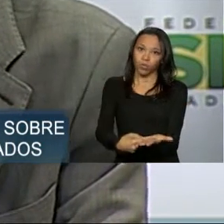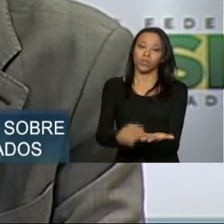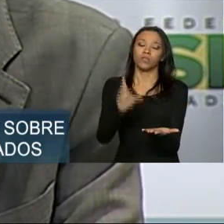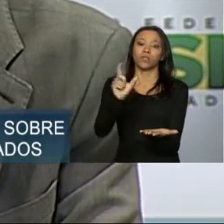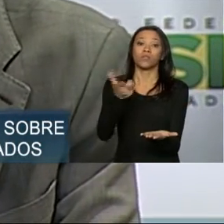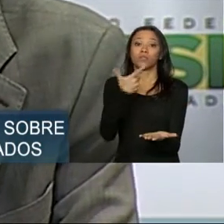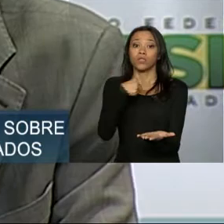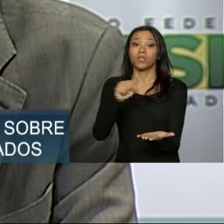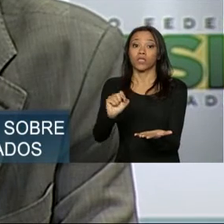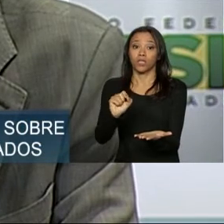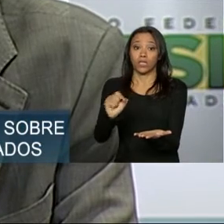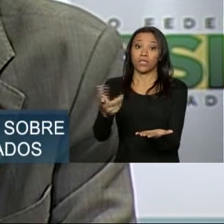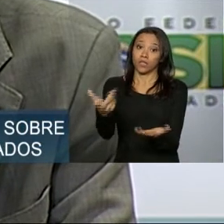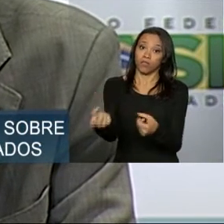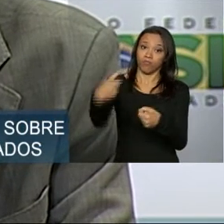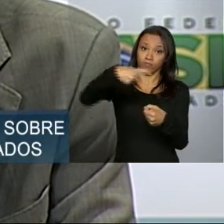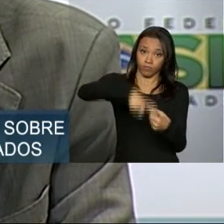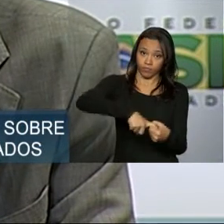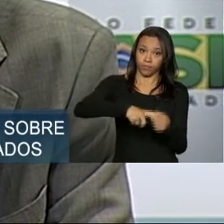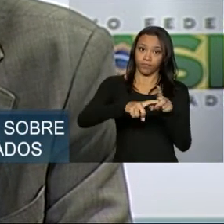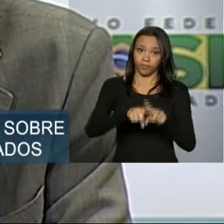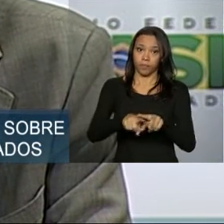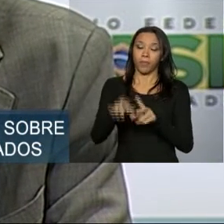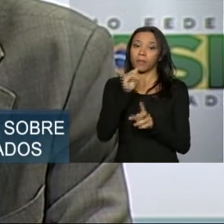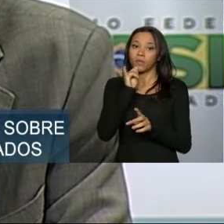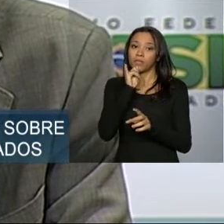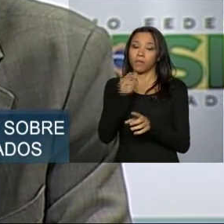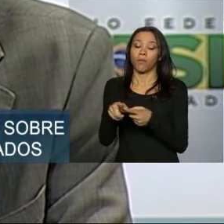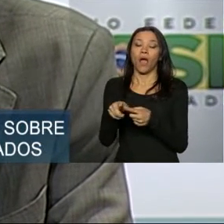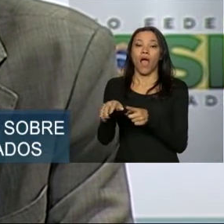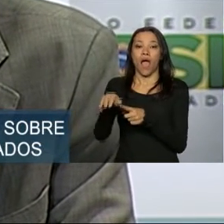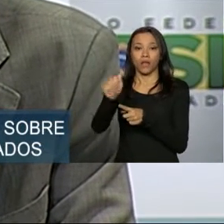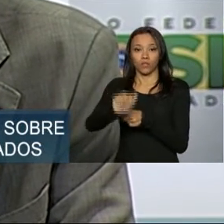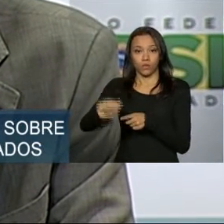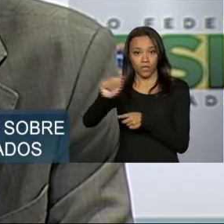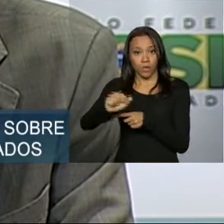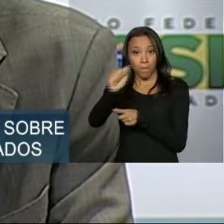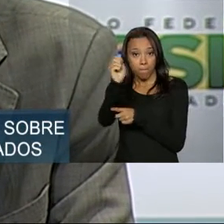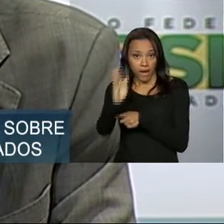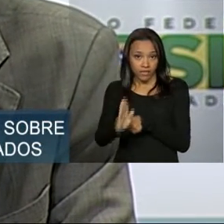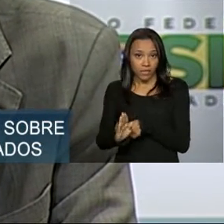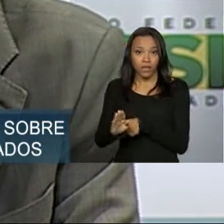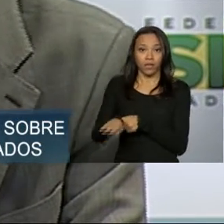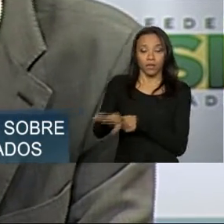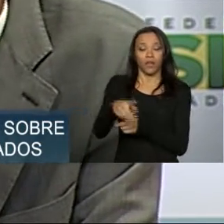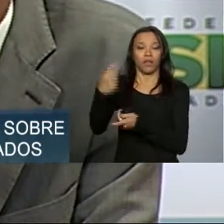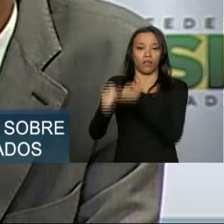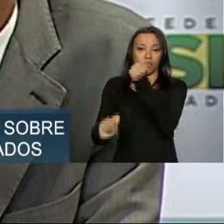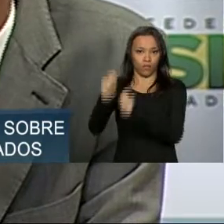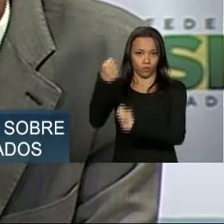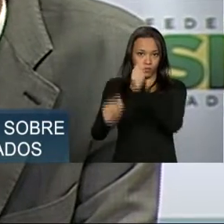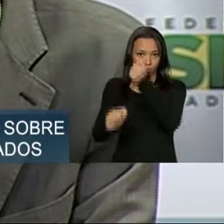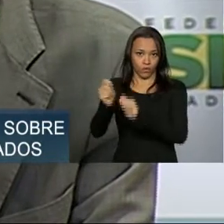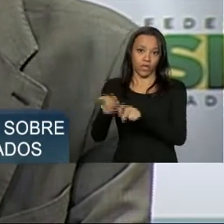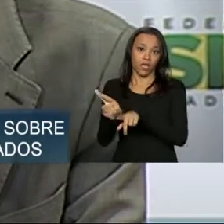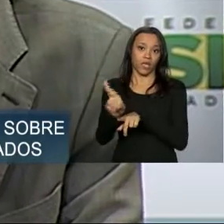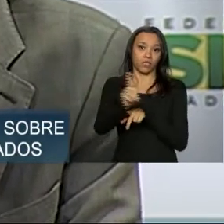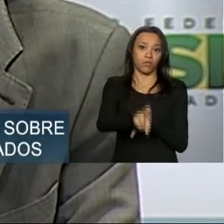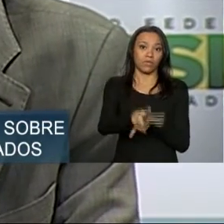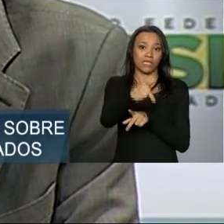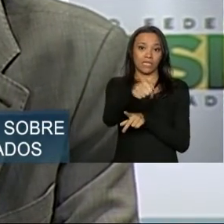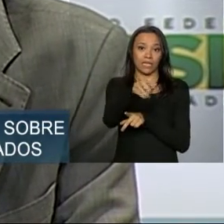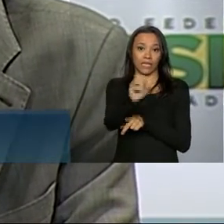são aderidas, são filiadas à Associação Brasileira da Indústria de Alimento, que responde por cerca de 70%